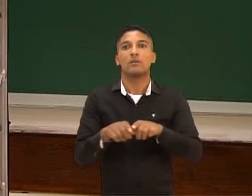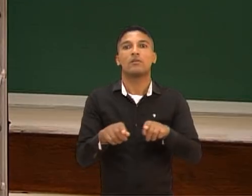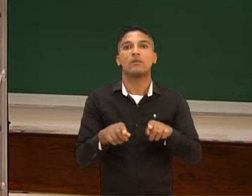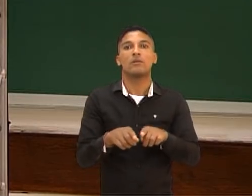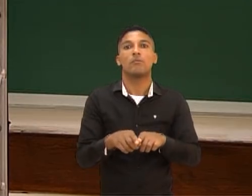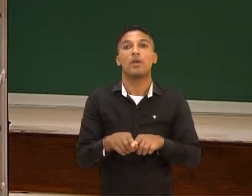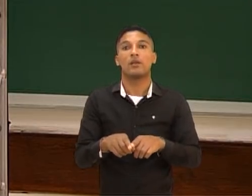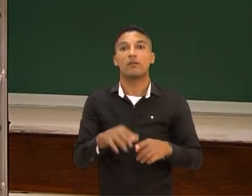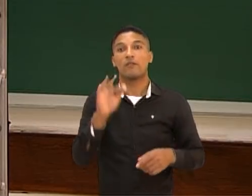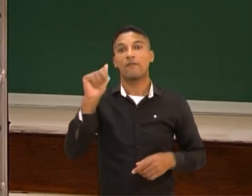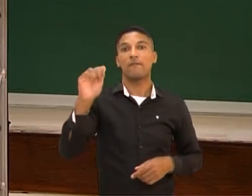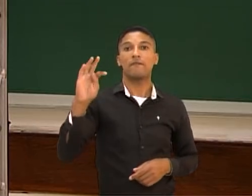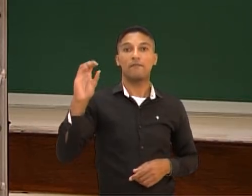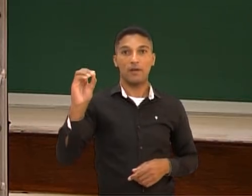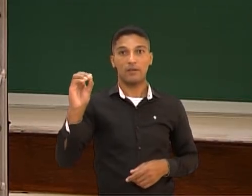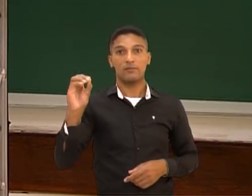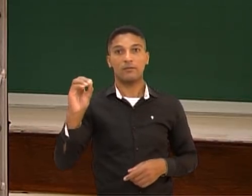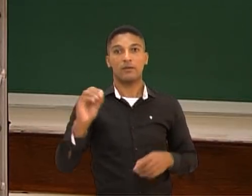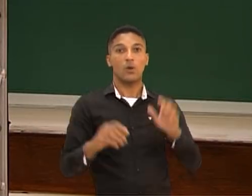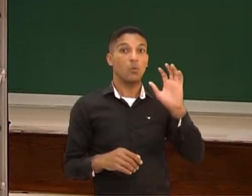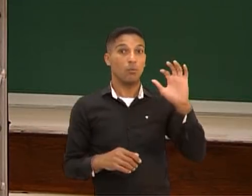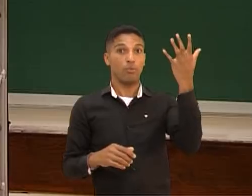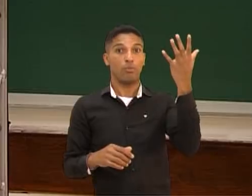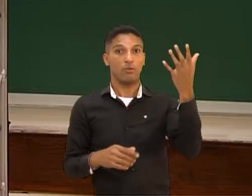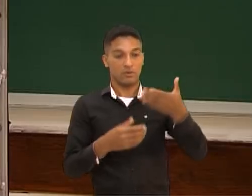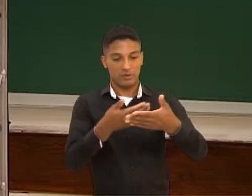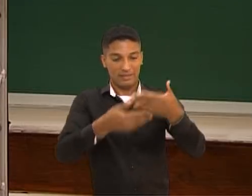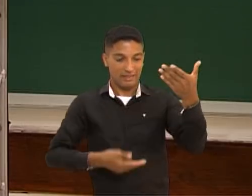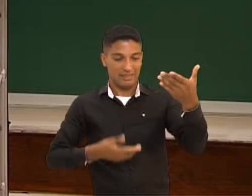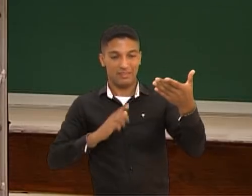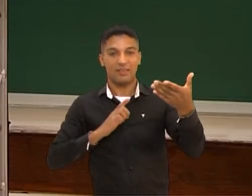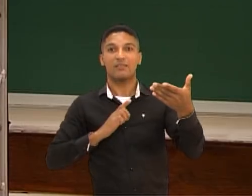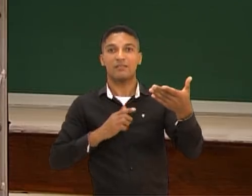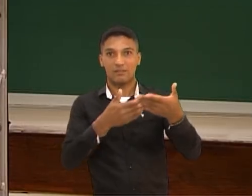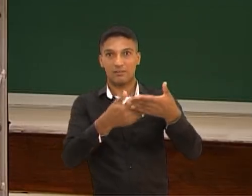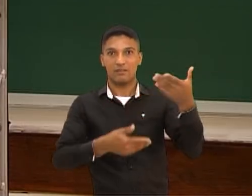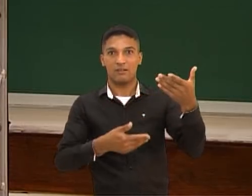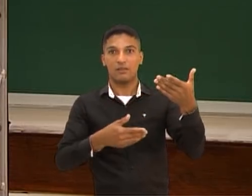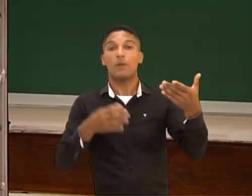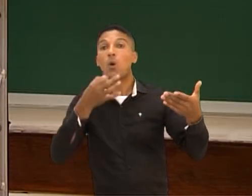a esse fato, certo? Aqui estão as referências para vocês aprofundarem os